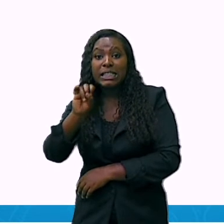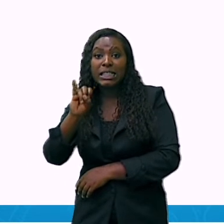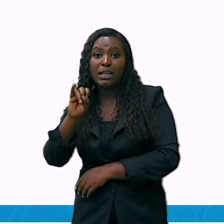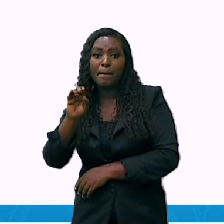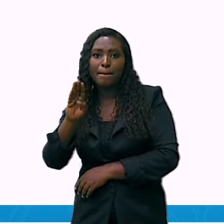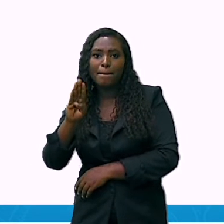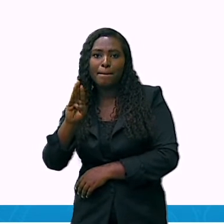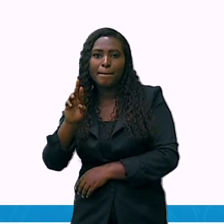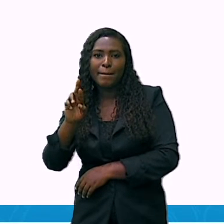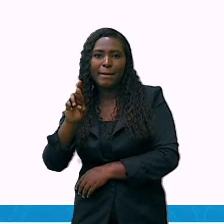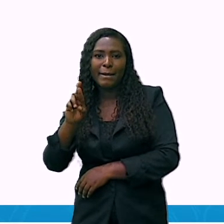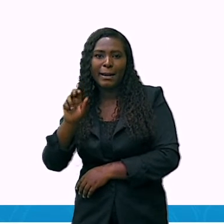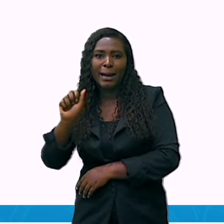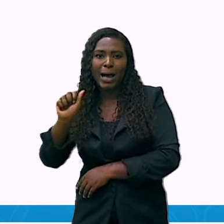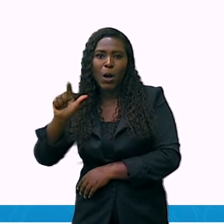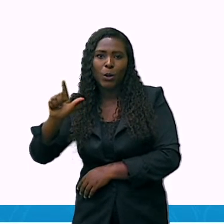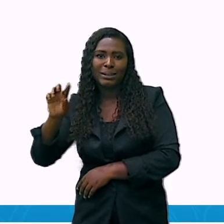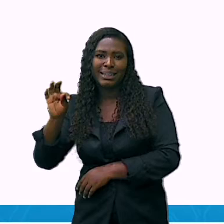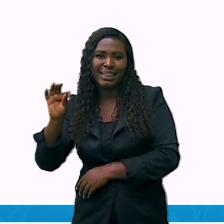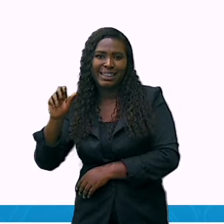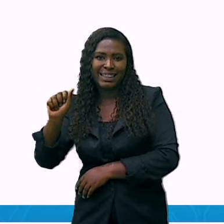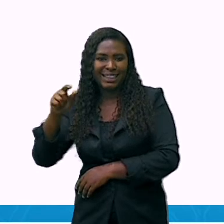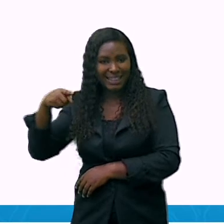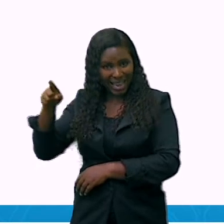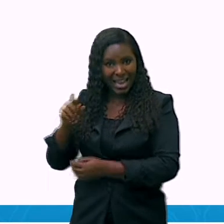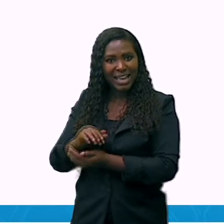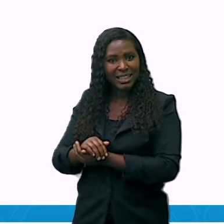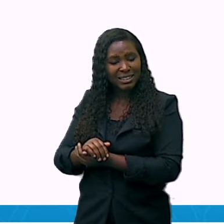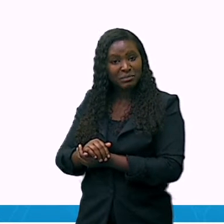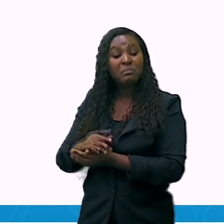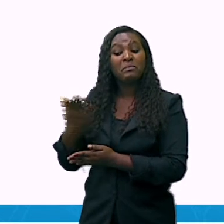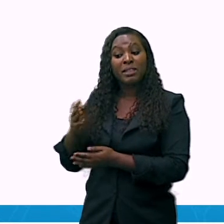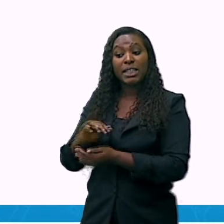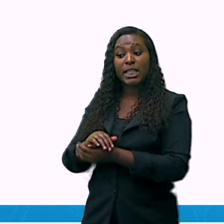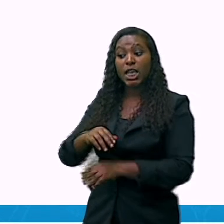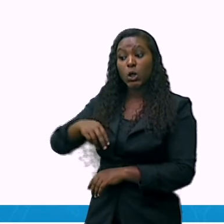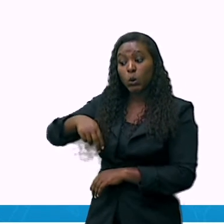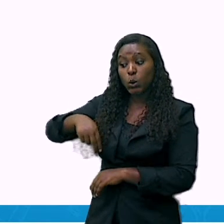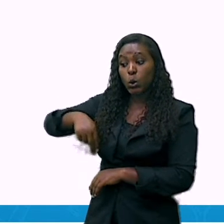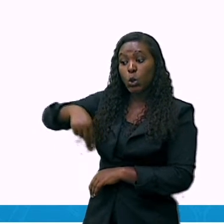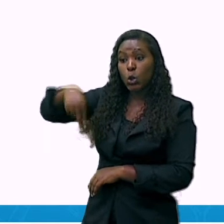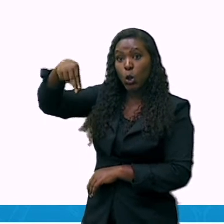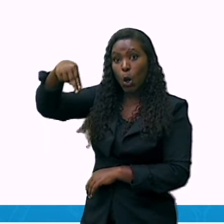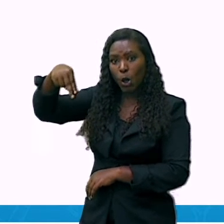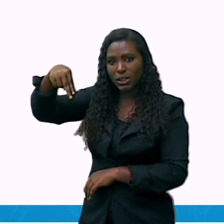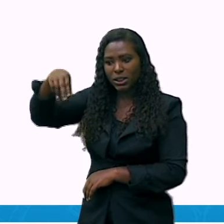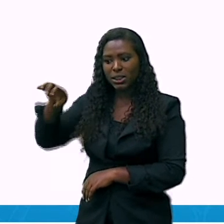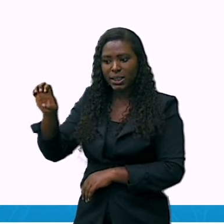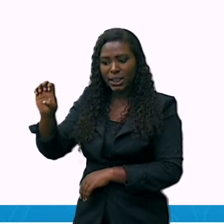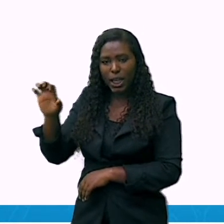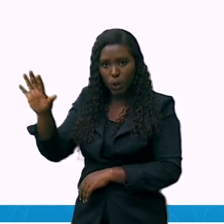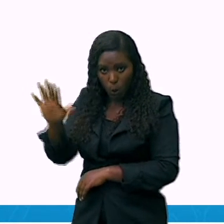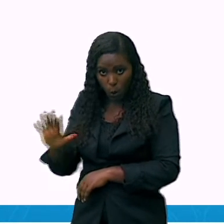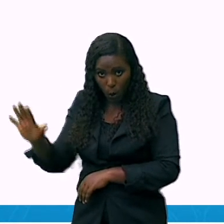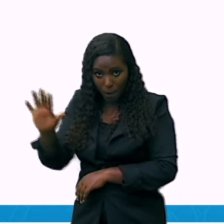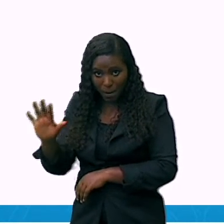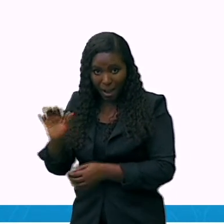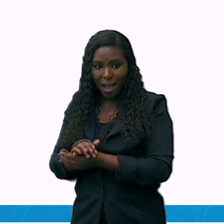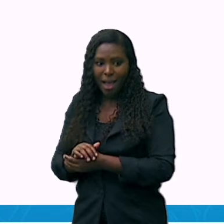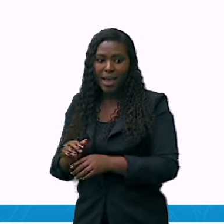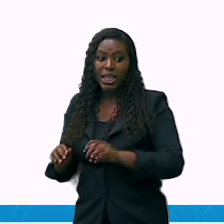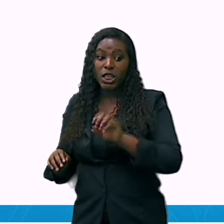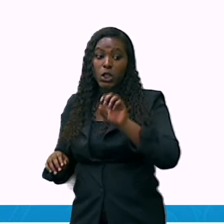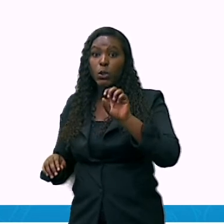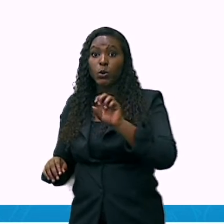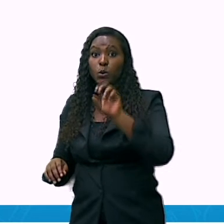águas entre a Europa e a África, o norte da Europa e a porção sul do continente